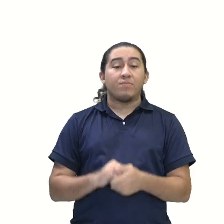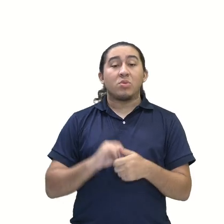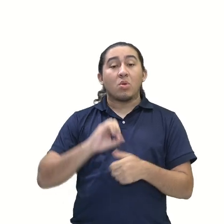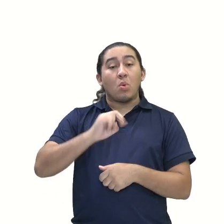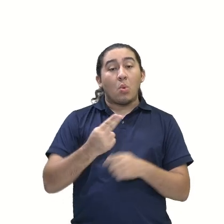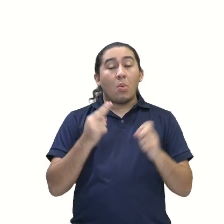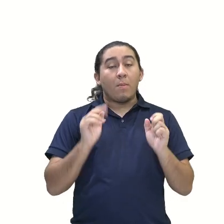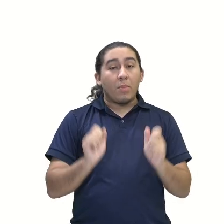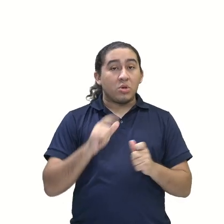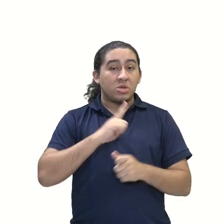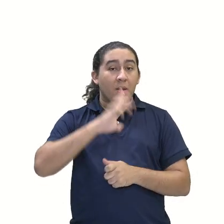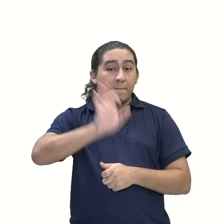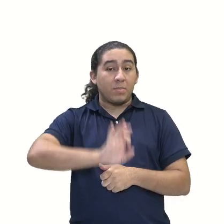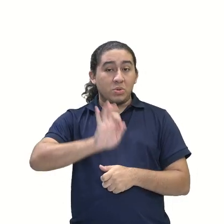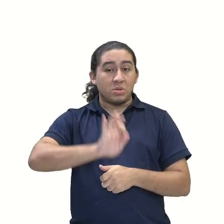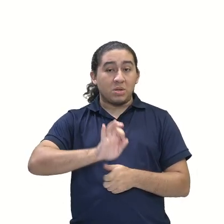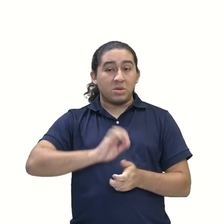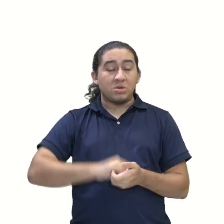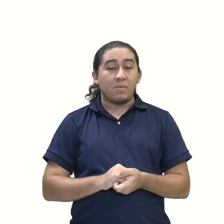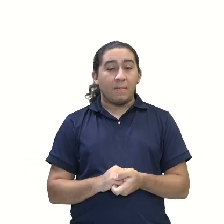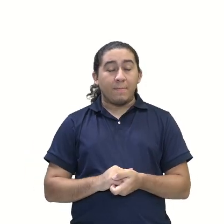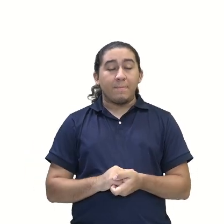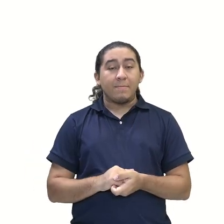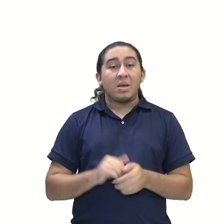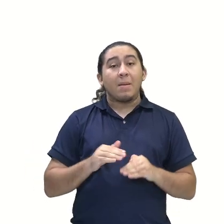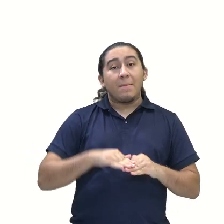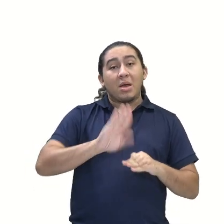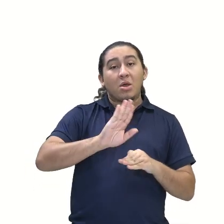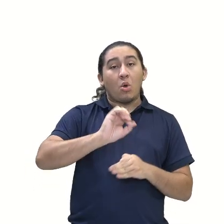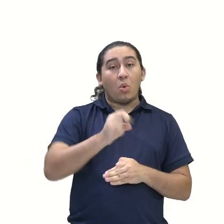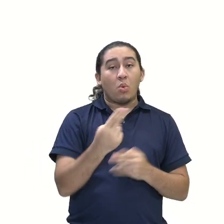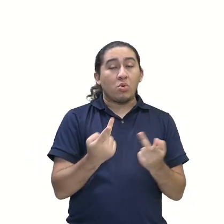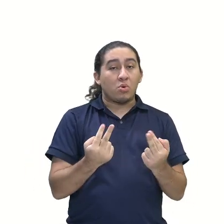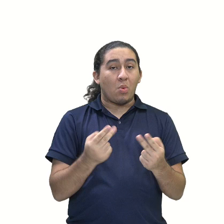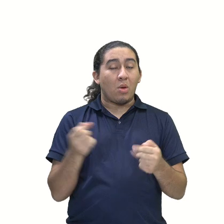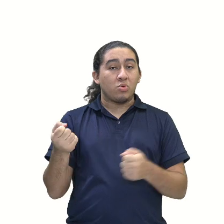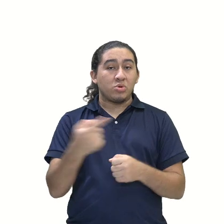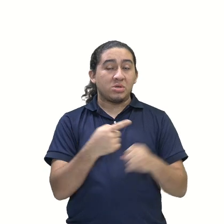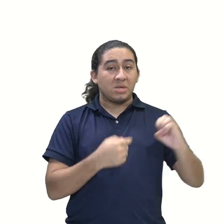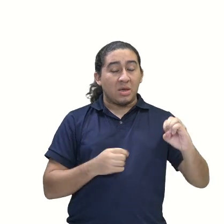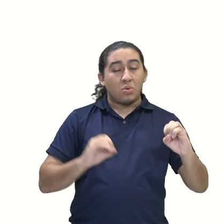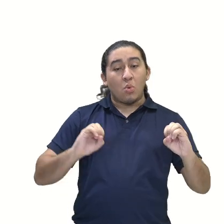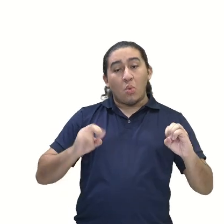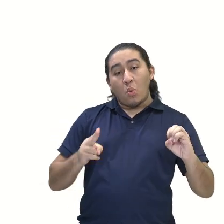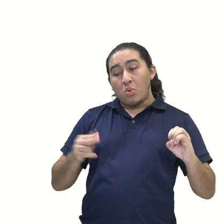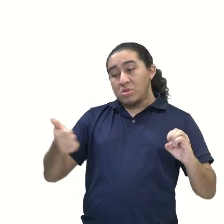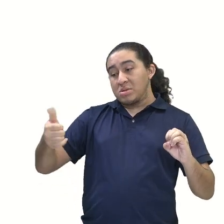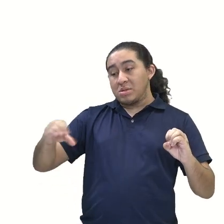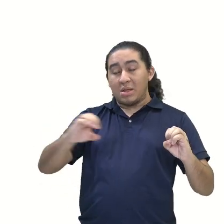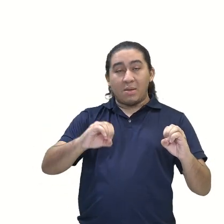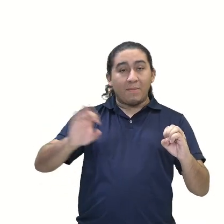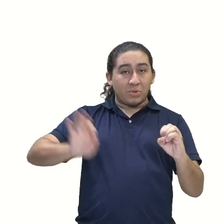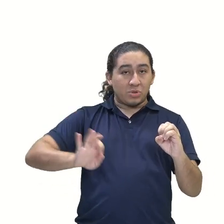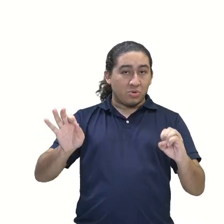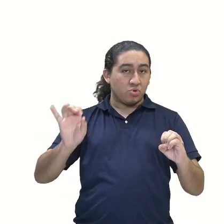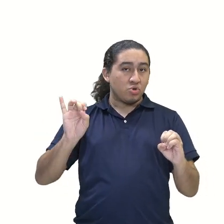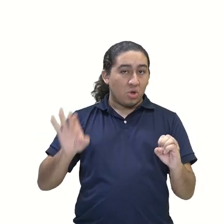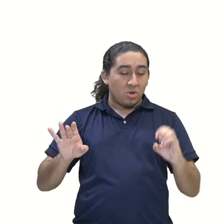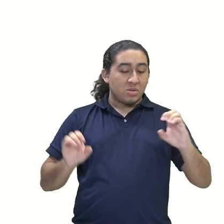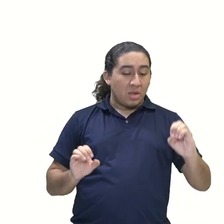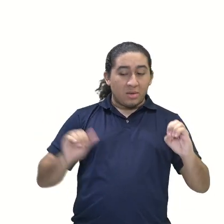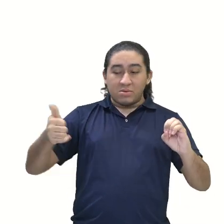também em porcentagem. Ela pode ser maior ou igual que 0 e menor ou igual que 100%.